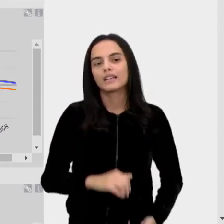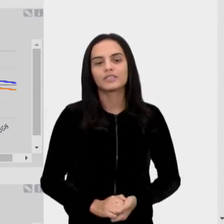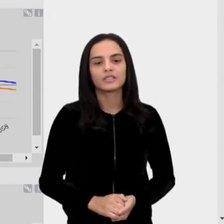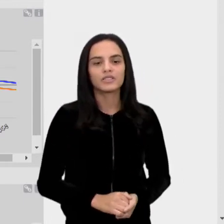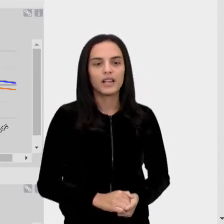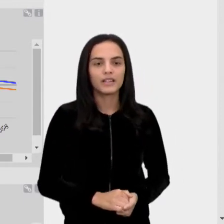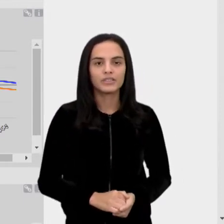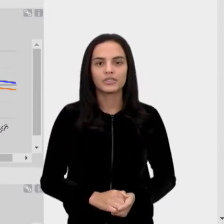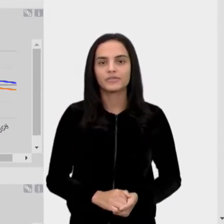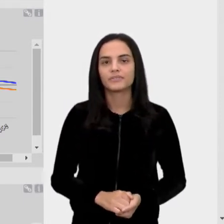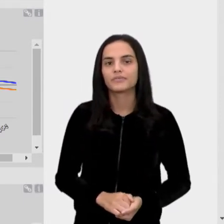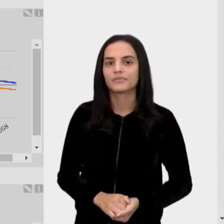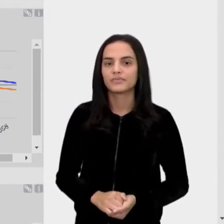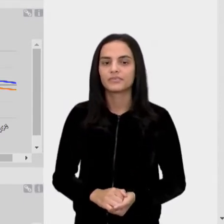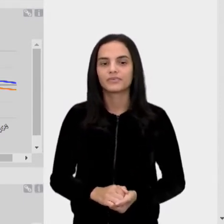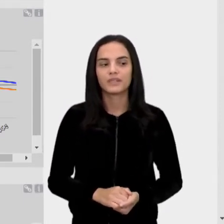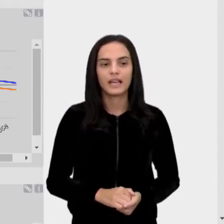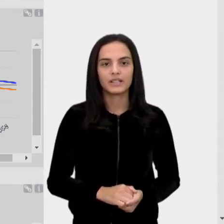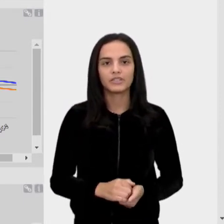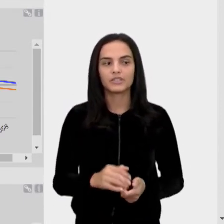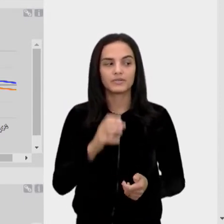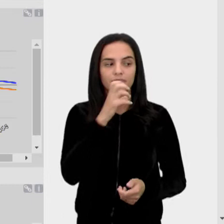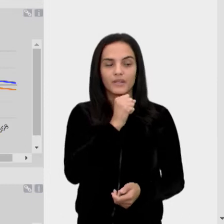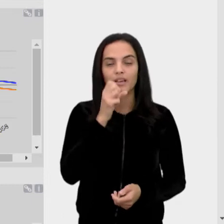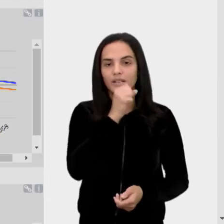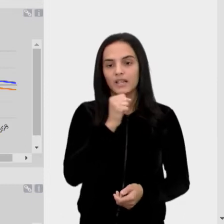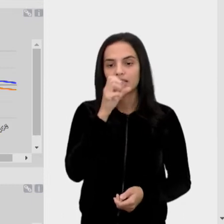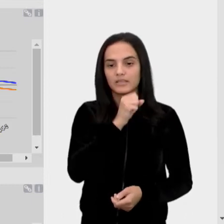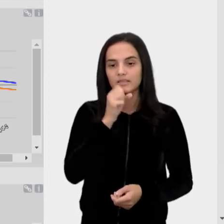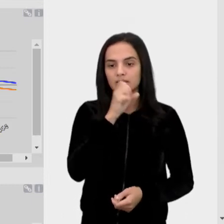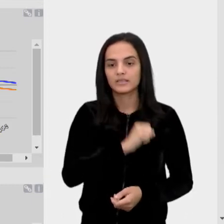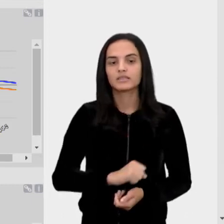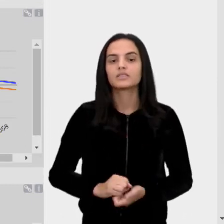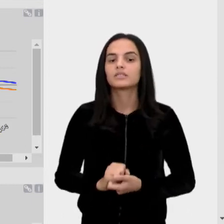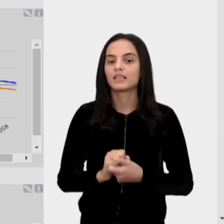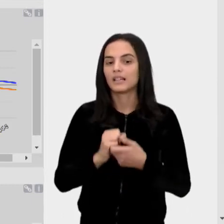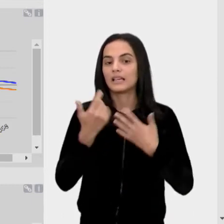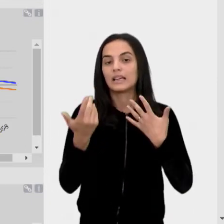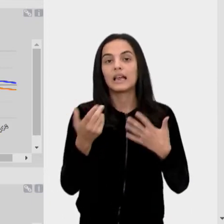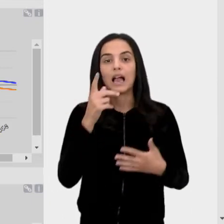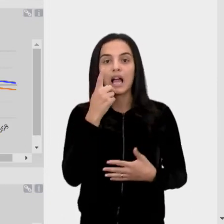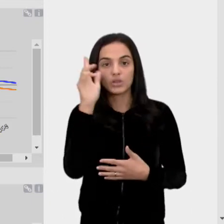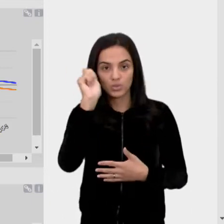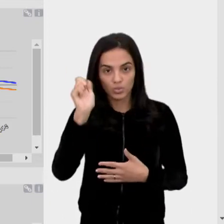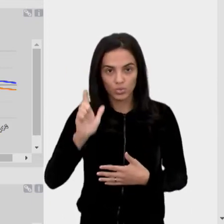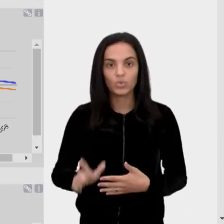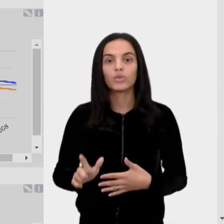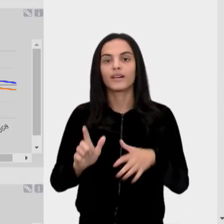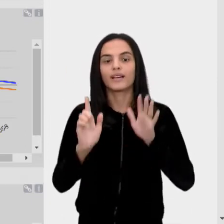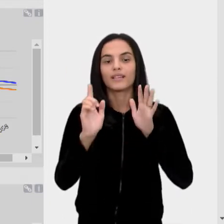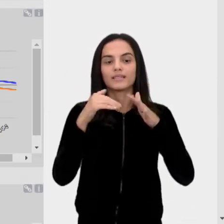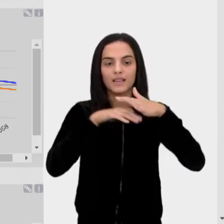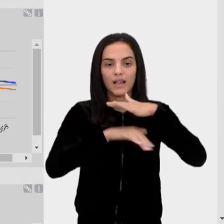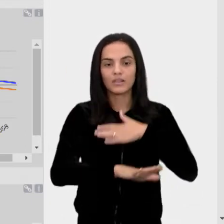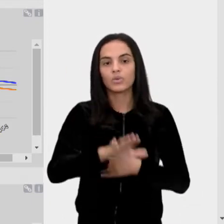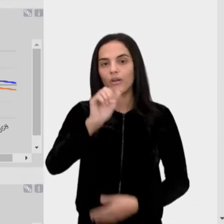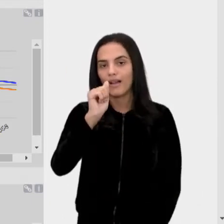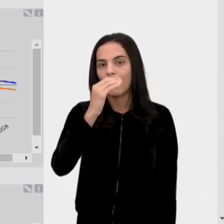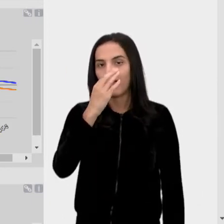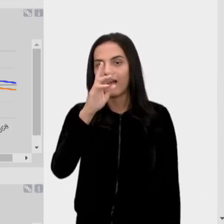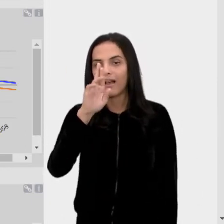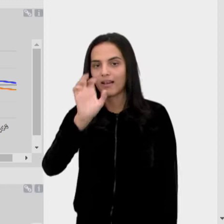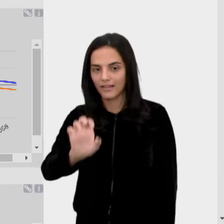são dados do Brasil, né? E os que estão em azul são dados do Acre, né? Então a gente vê as diferenças aí